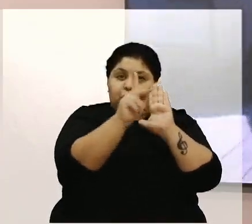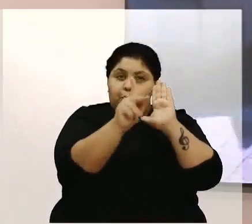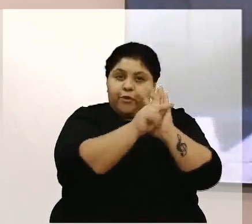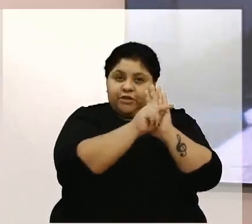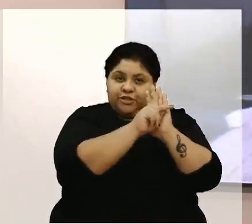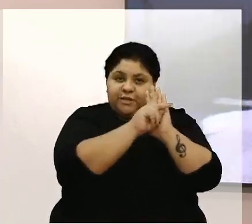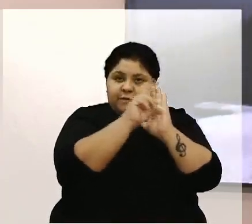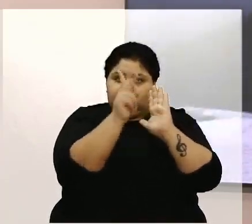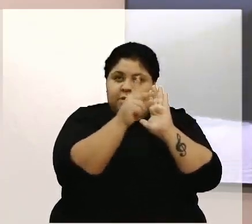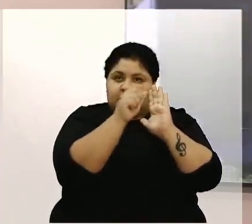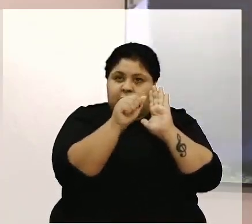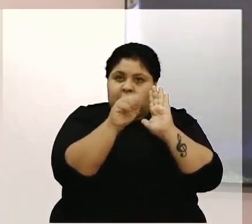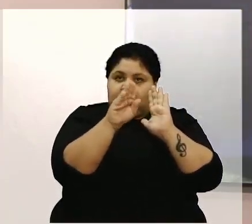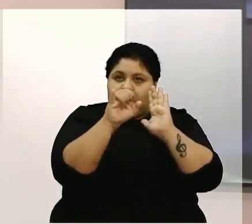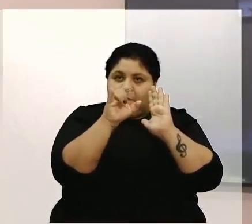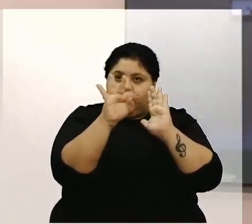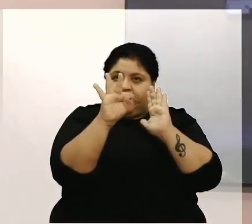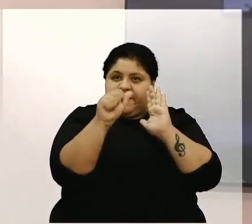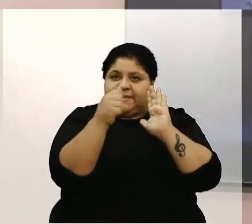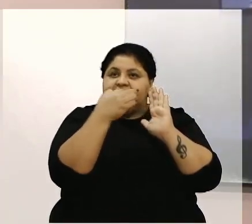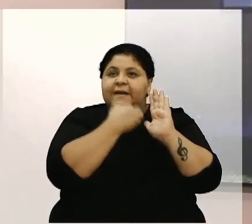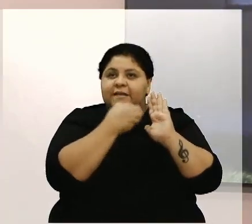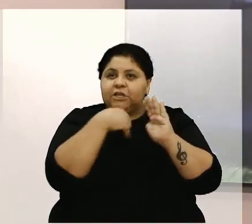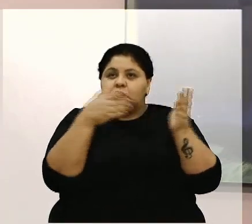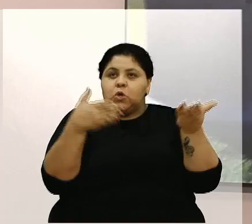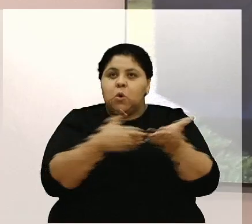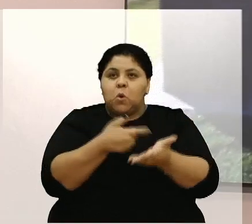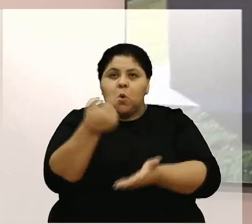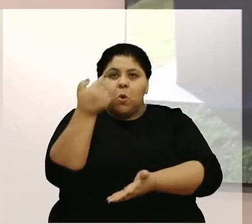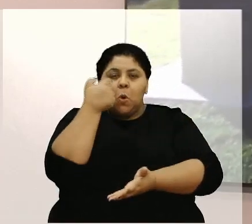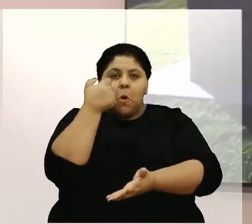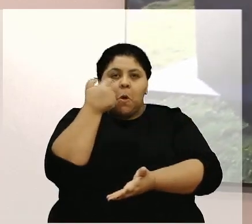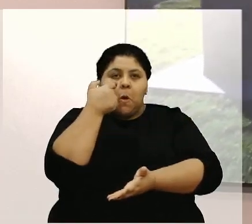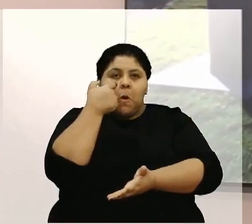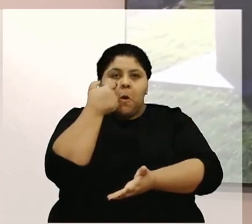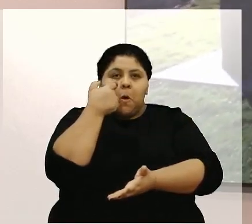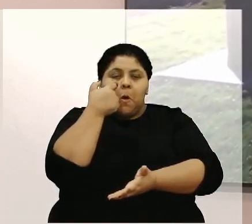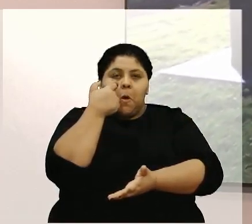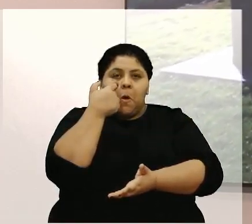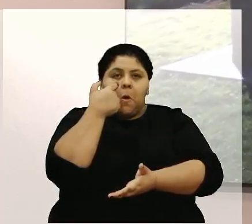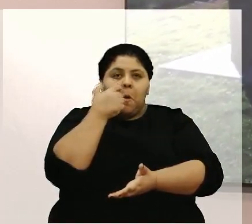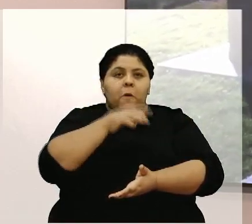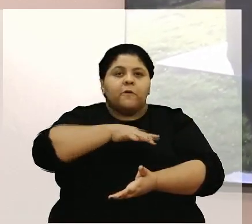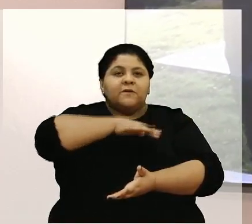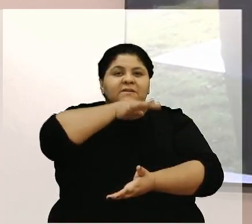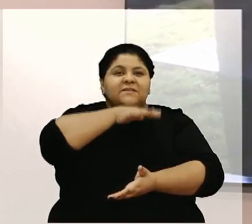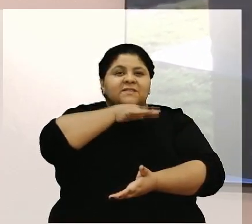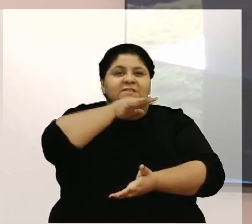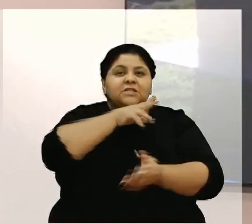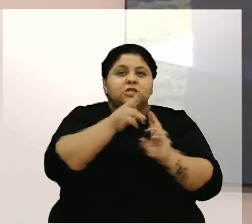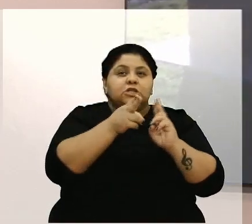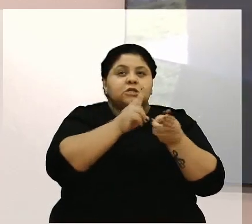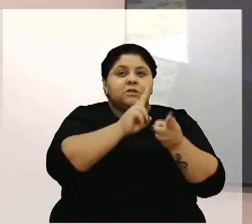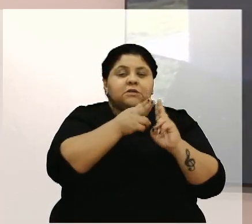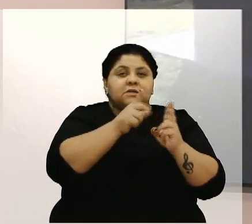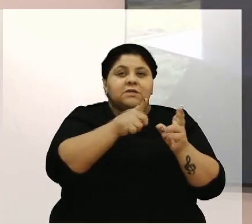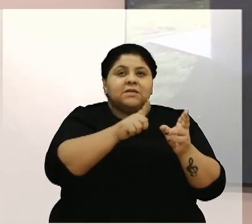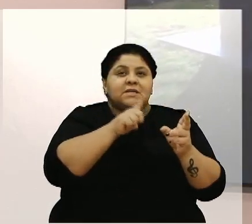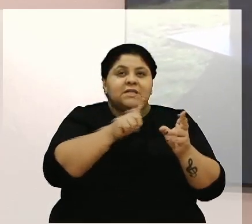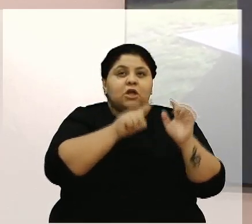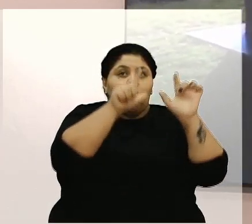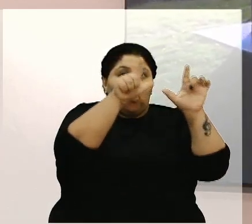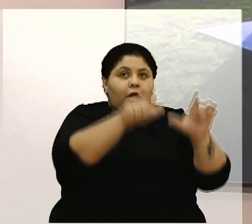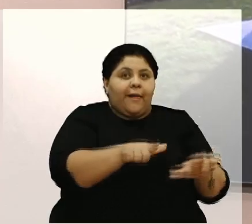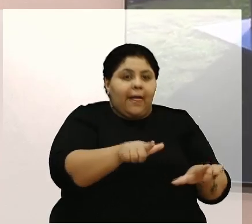vê a importância dos terrenos urbanizados, de ter um local para conseguir realocar algumas